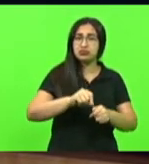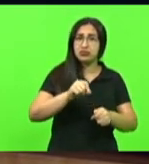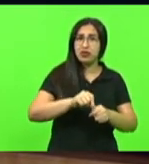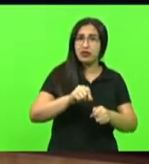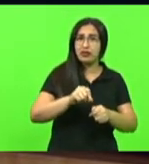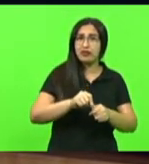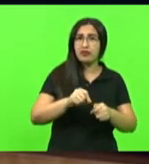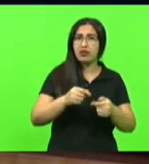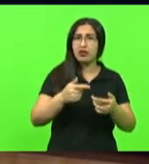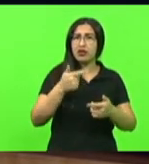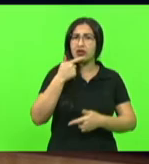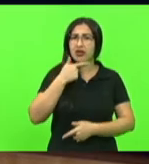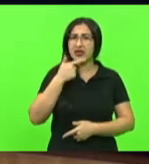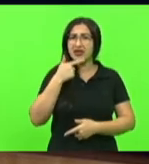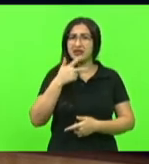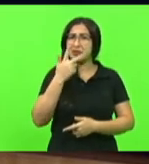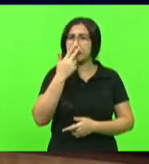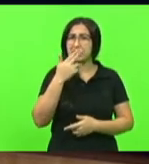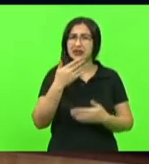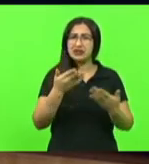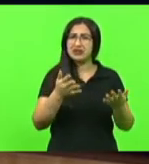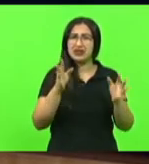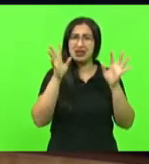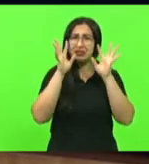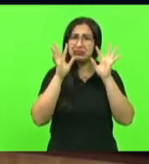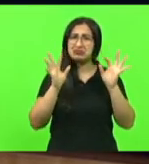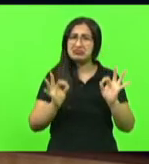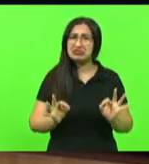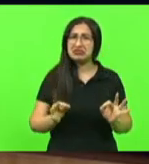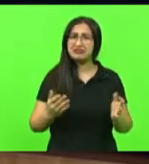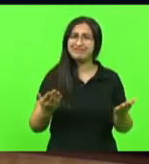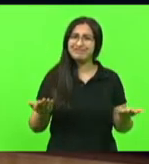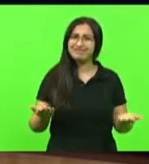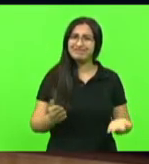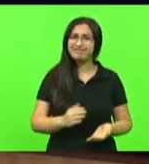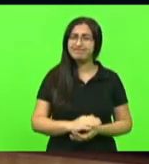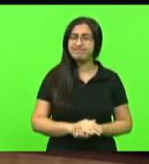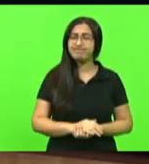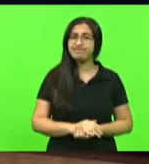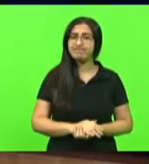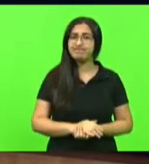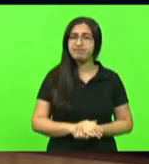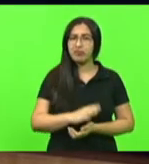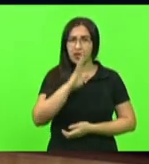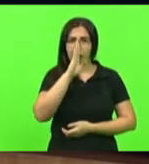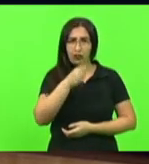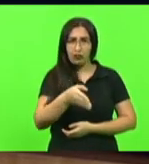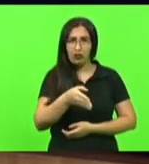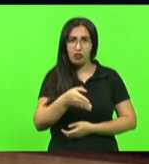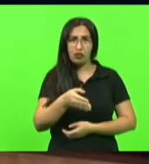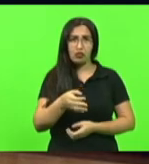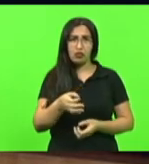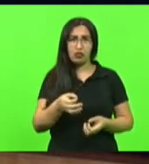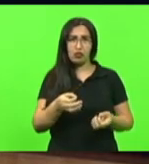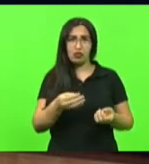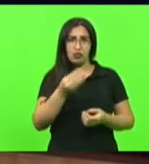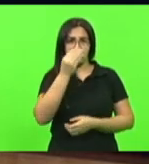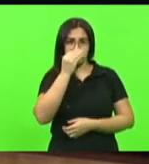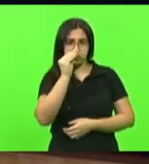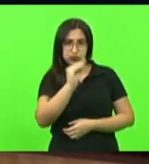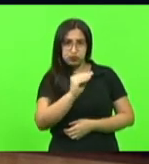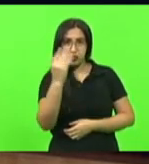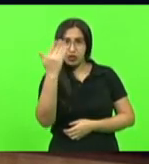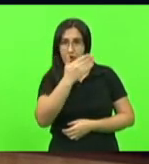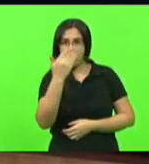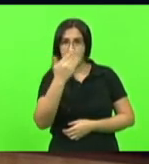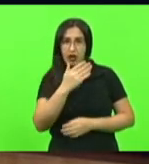se saber não tivessem. Eu não estou falando aqui de abrir mão de inspeção sanitária, nada